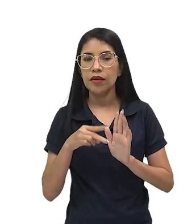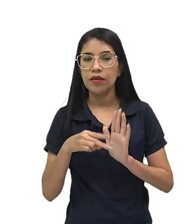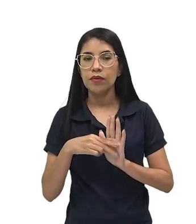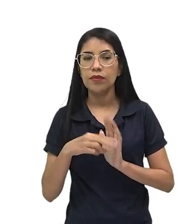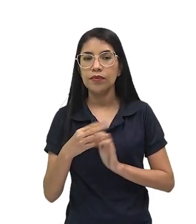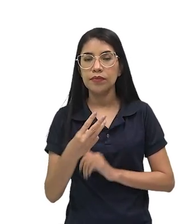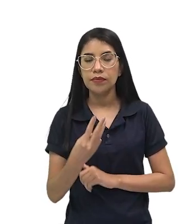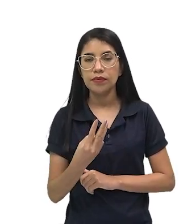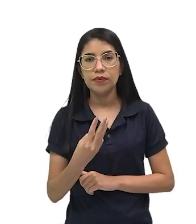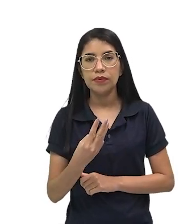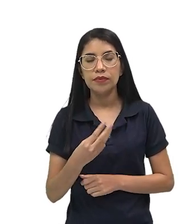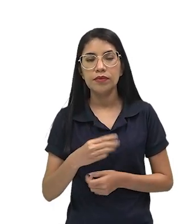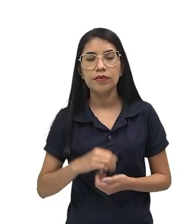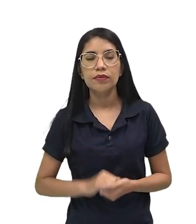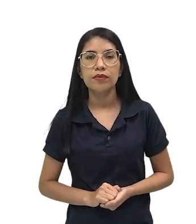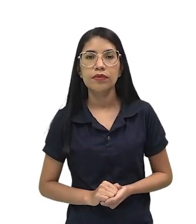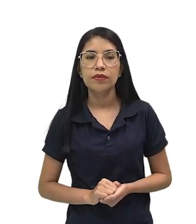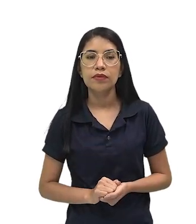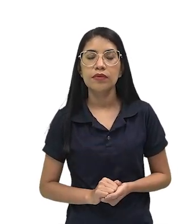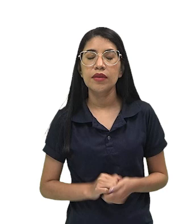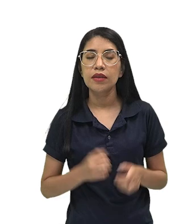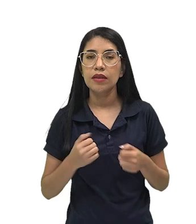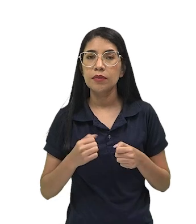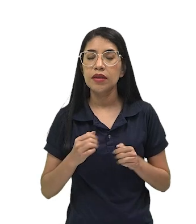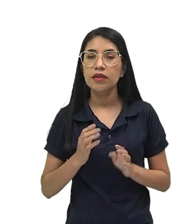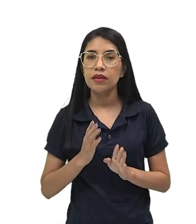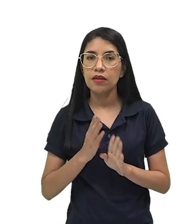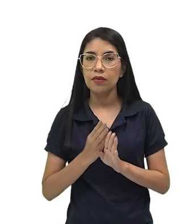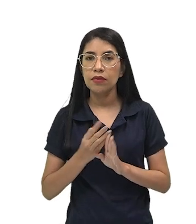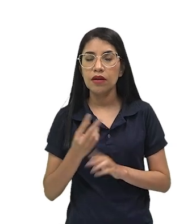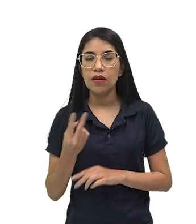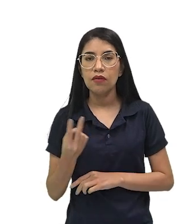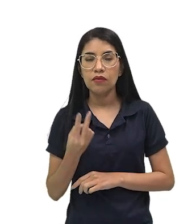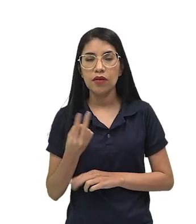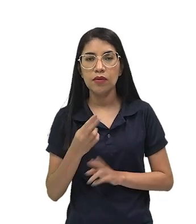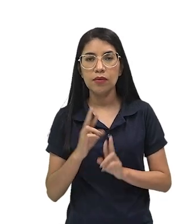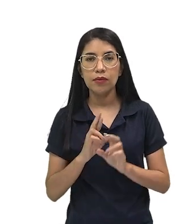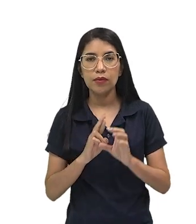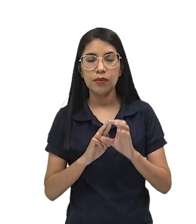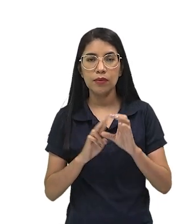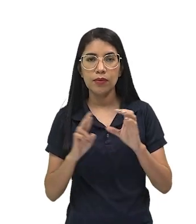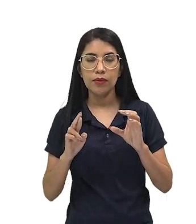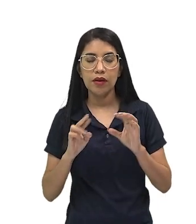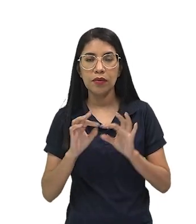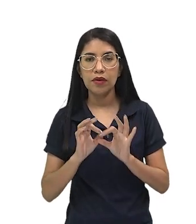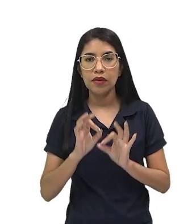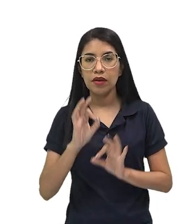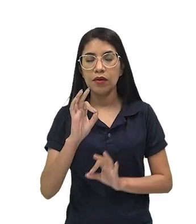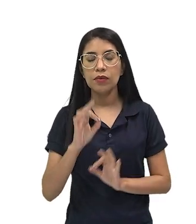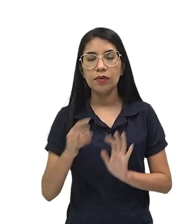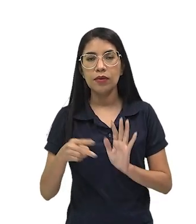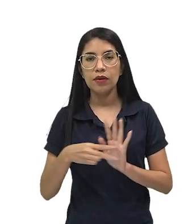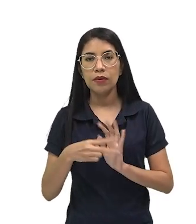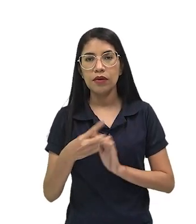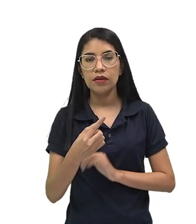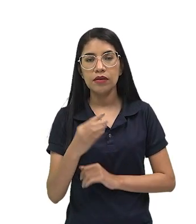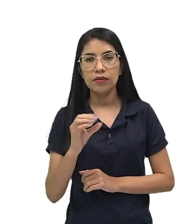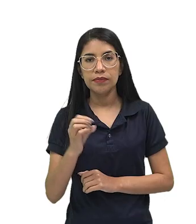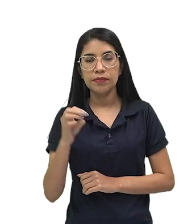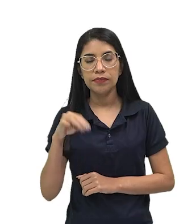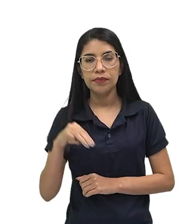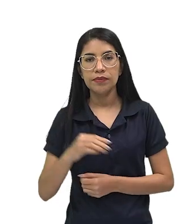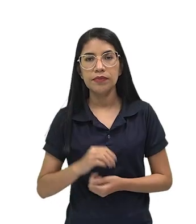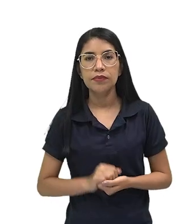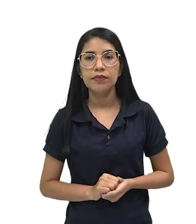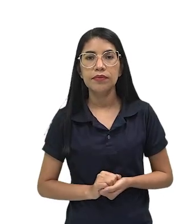3. Queremos saber agora o raio, olha, e a altura é de 10